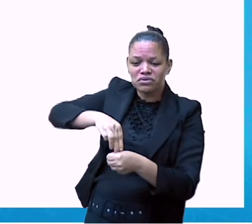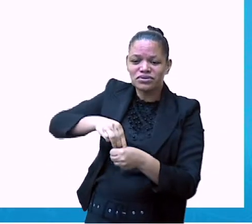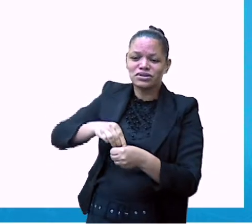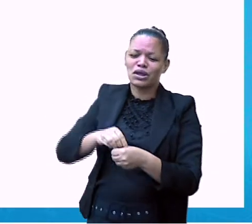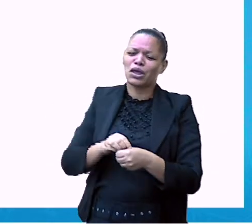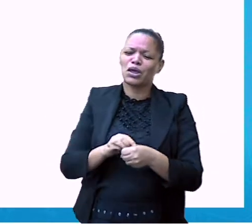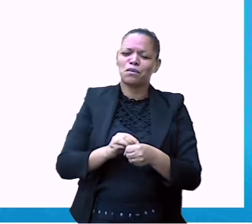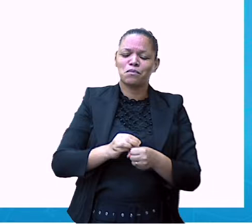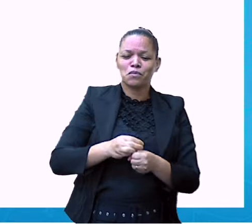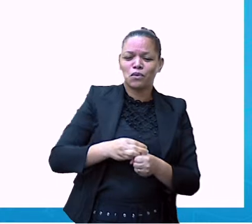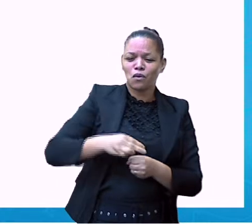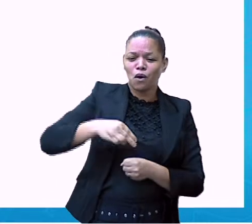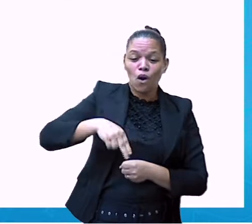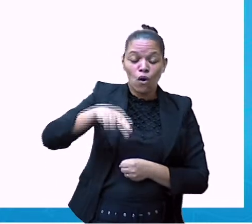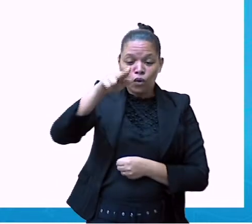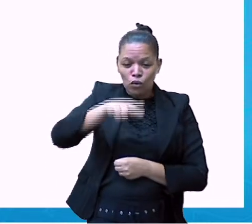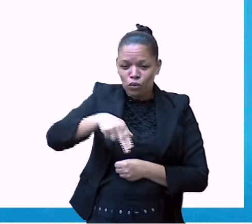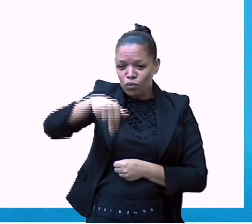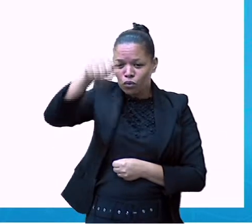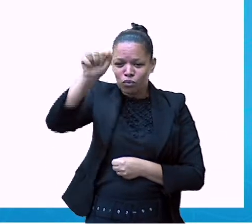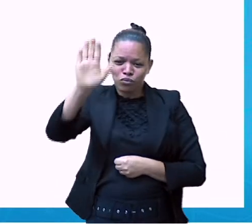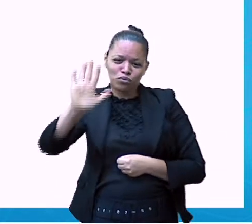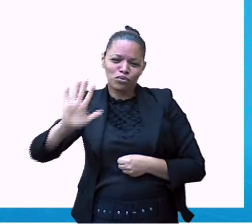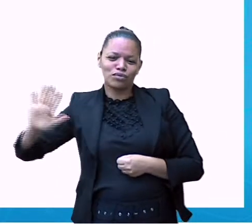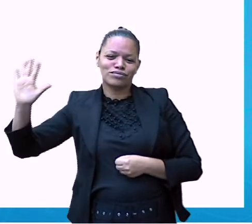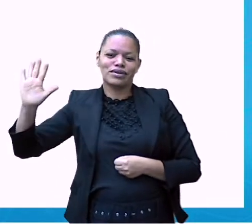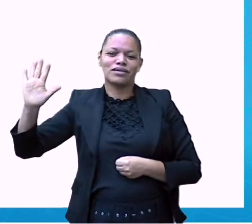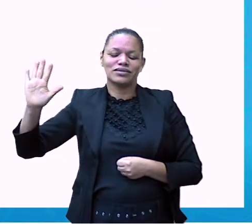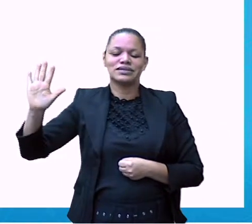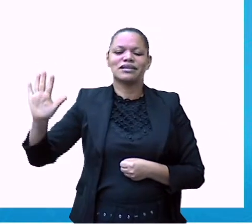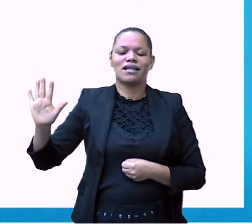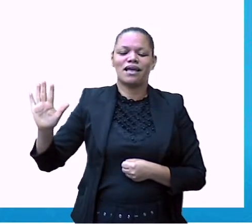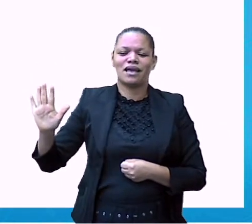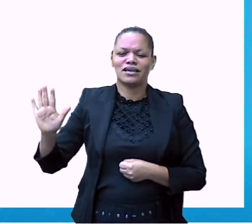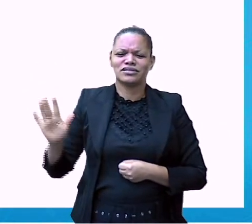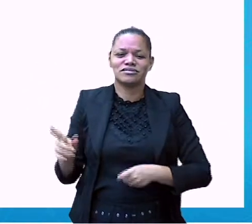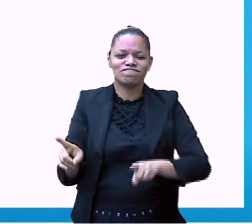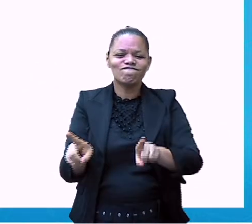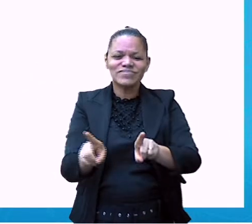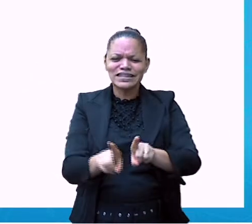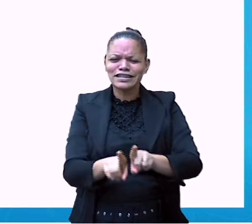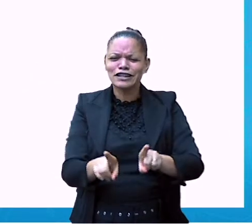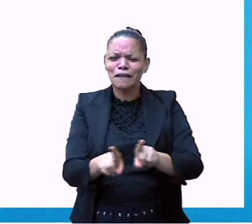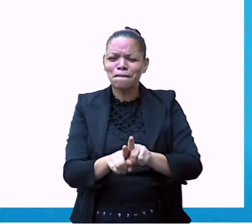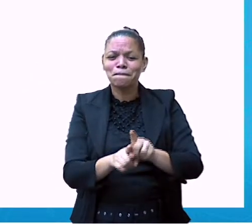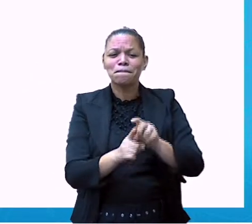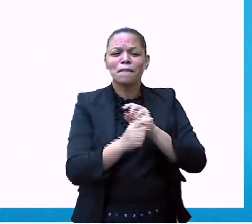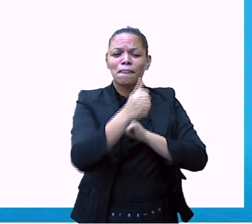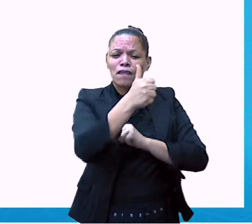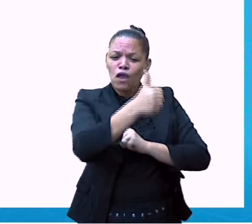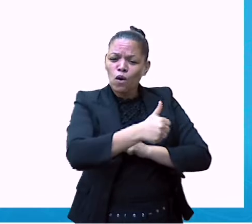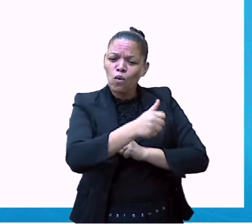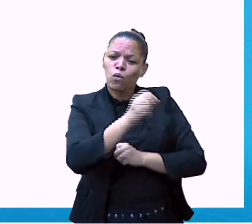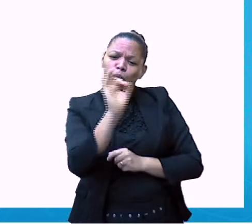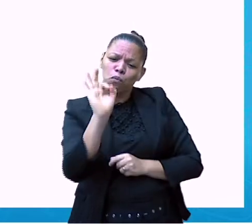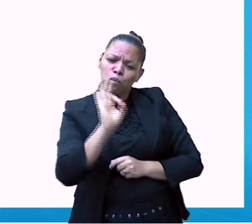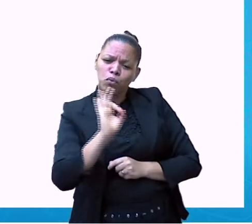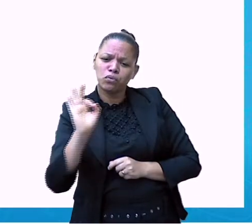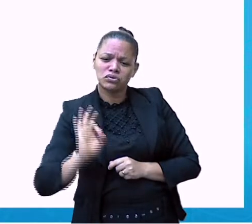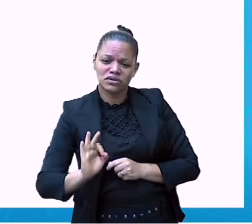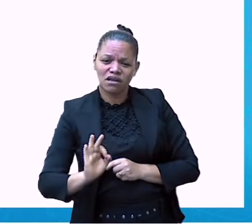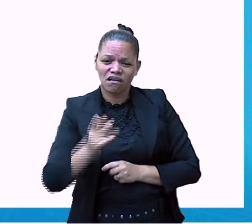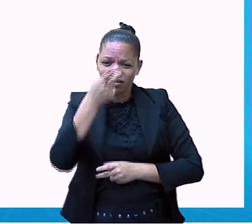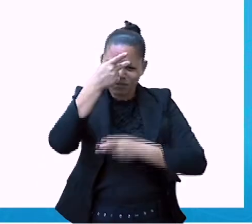falta dela. E ainda apenas 1% dos entrevistados reconhece